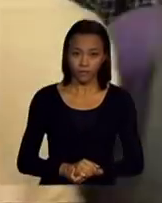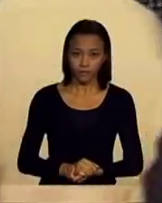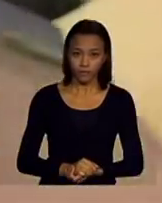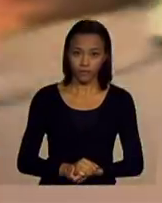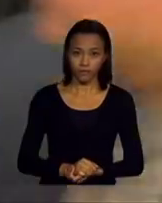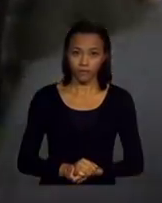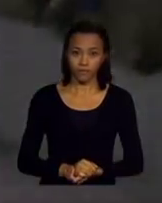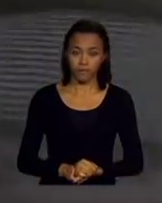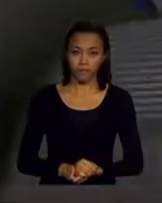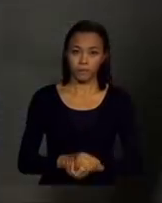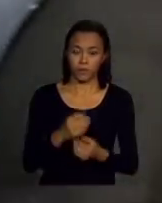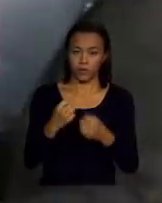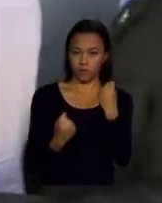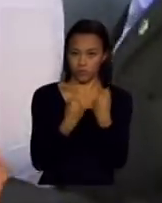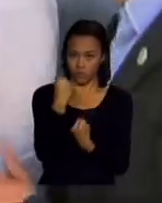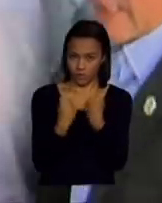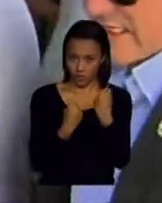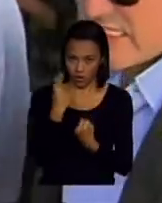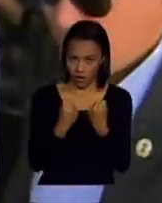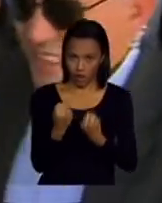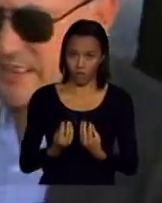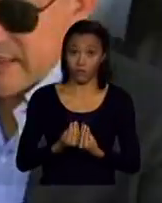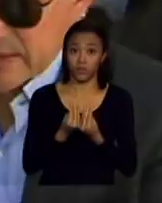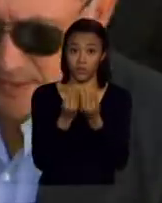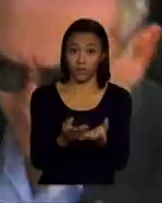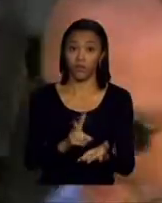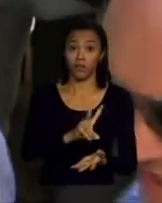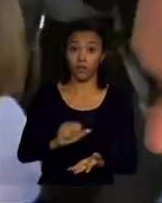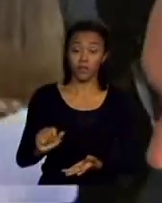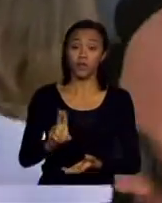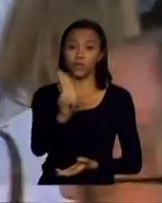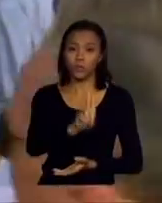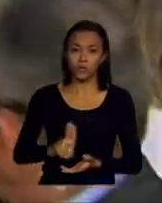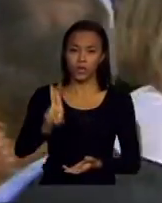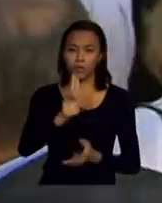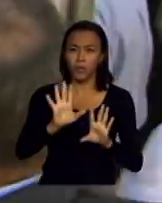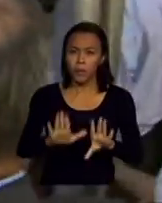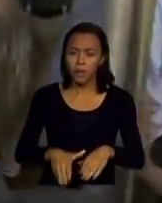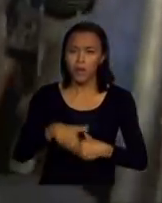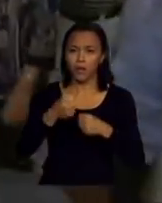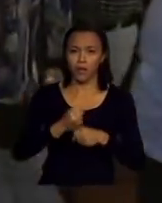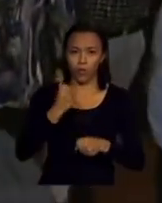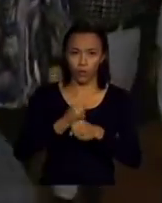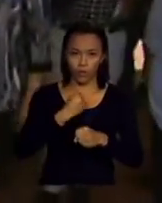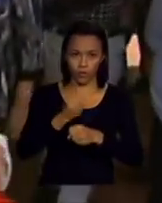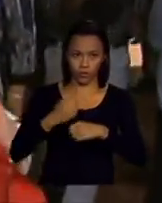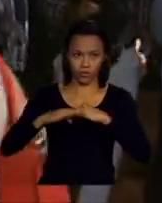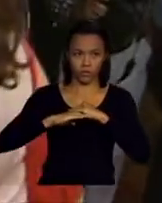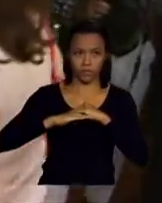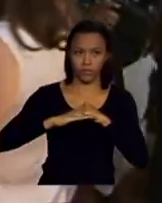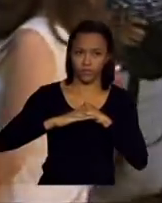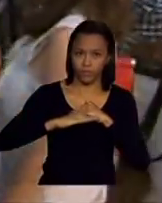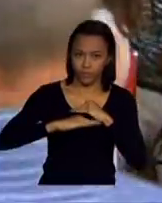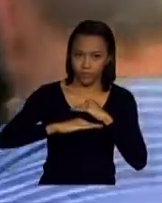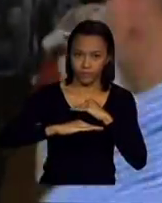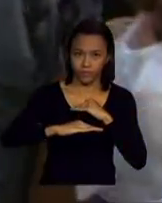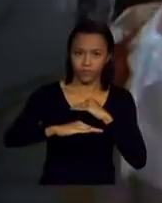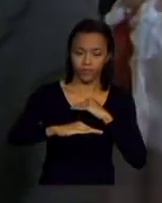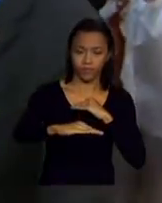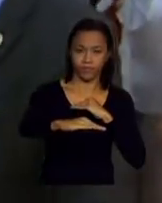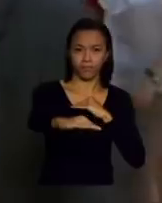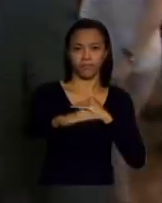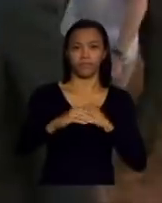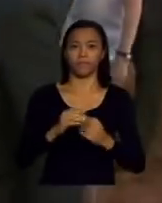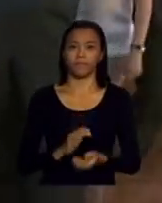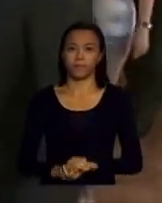Os equipamentos serão usados para melhorar as vias vicinais, as estradas que